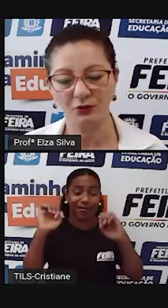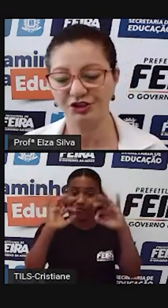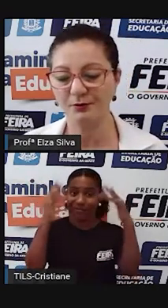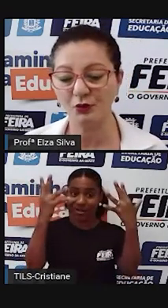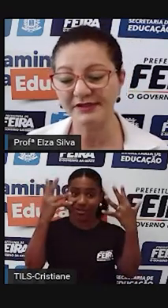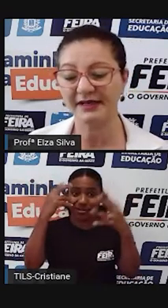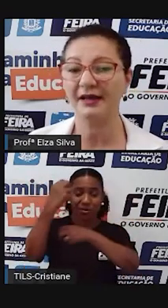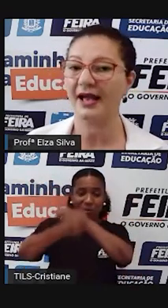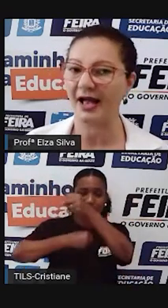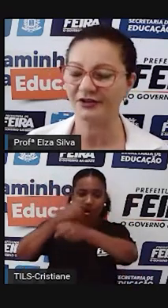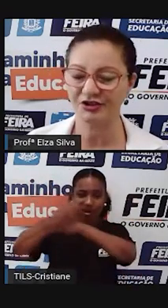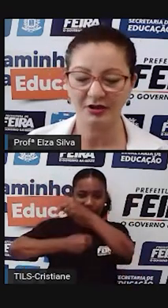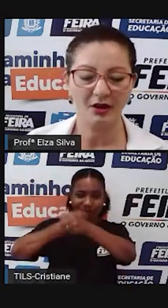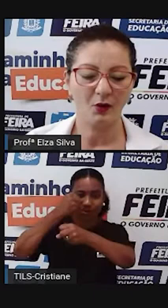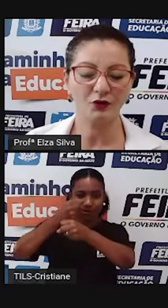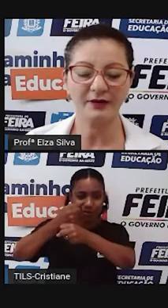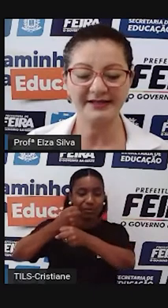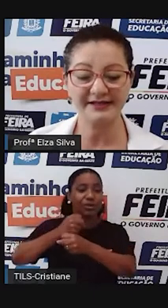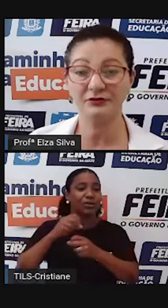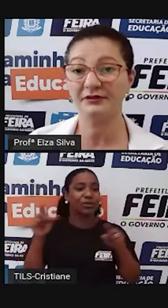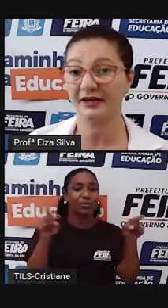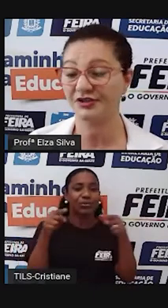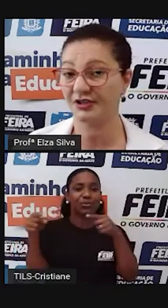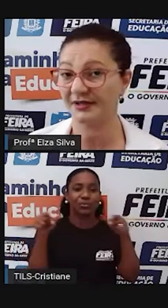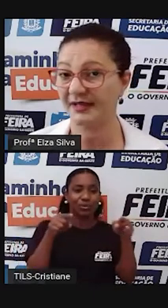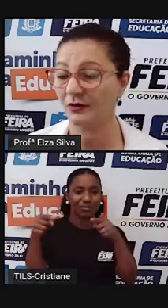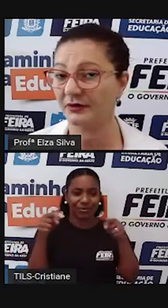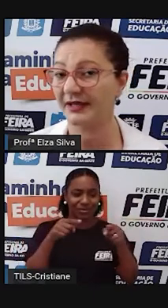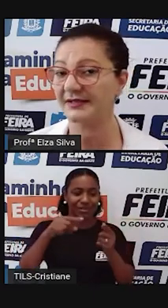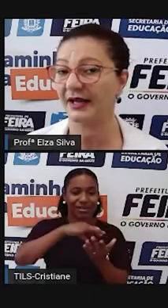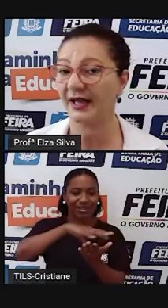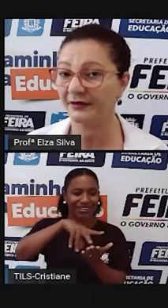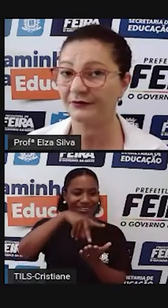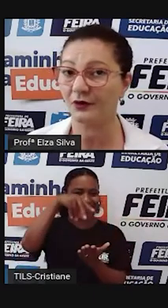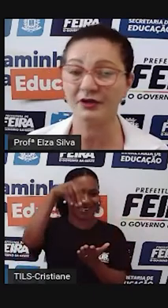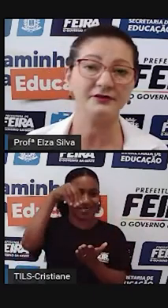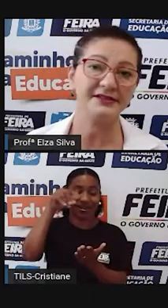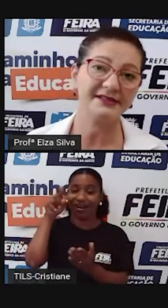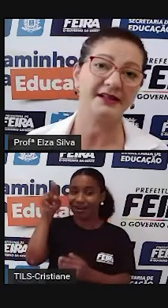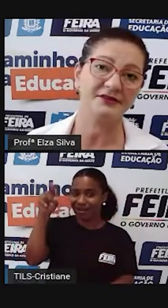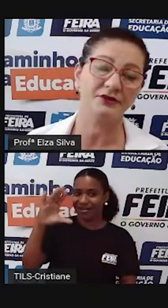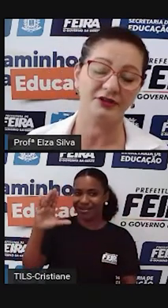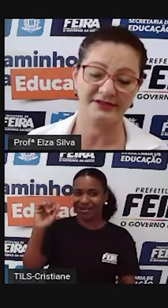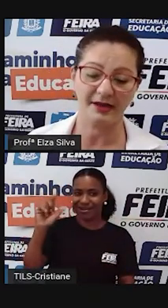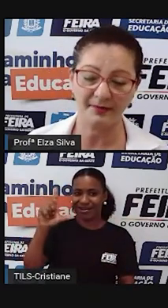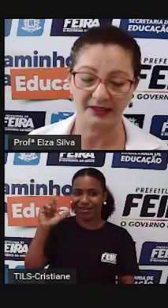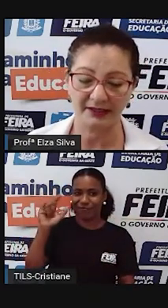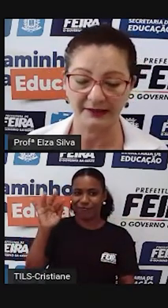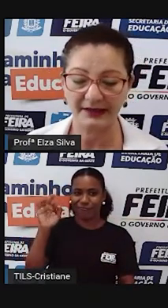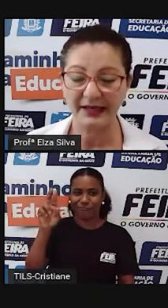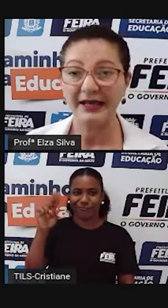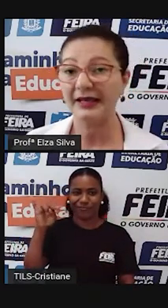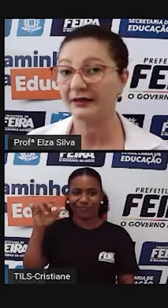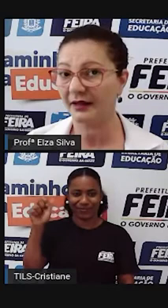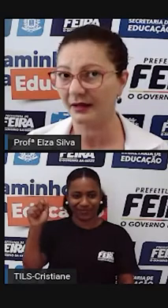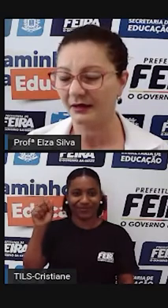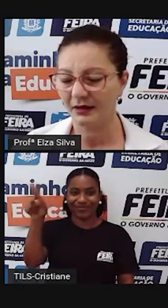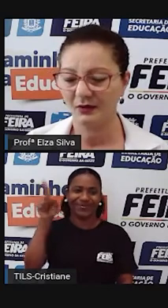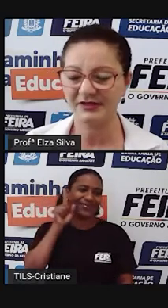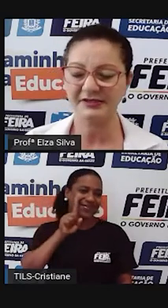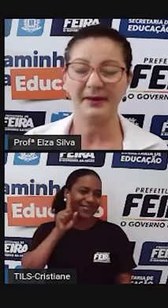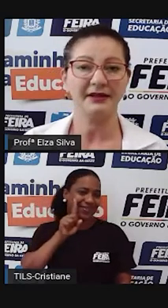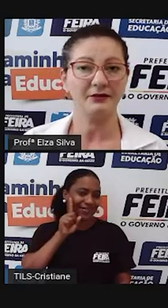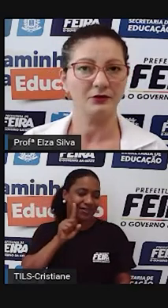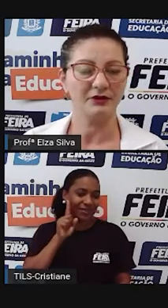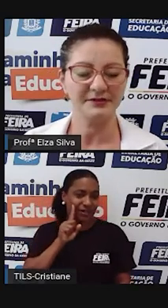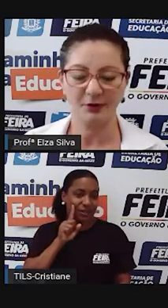anual de música e arte com duração de 3 dias que acontece na Califórnia, nos Estados Unidos da América. E nele,